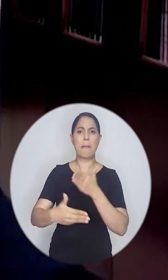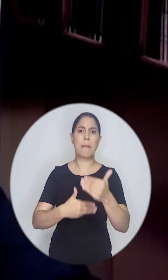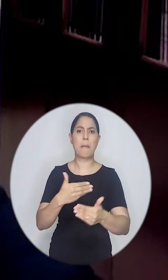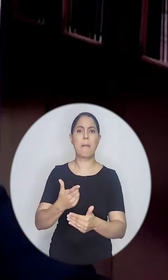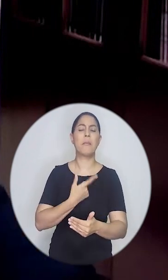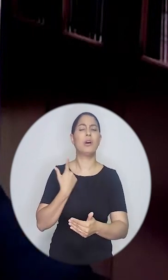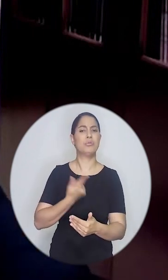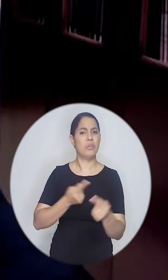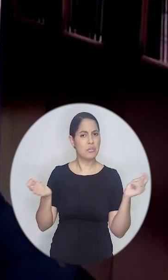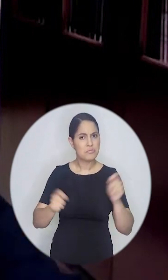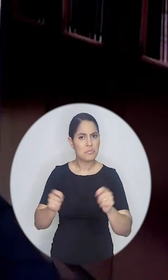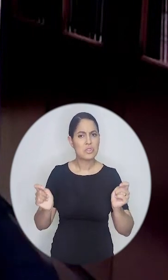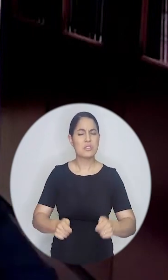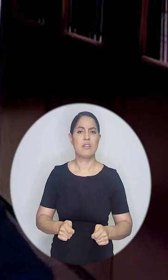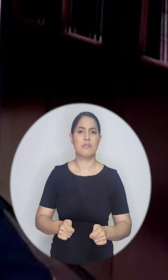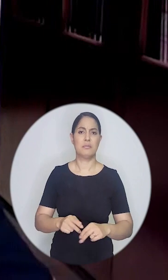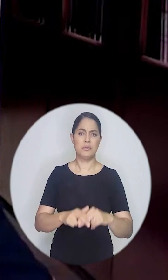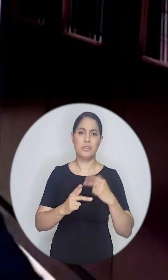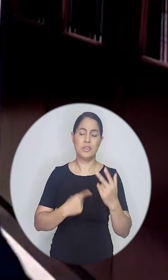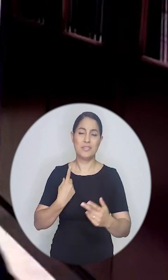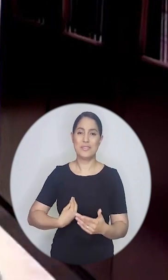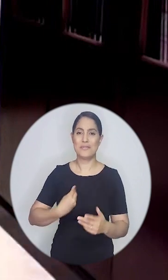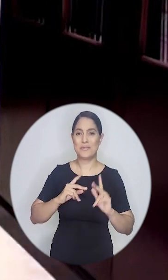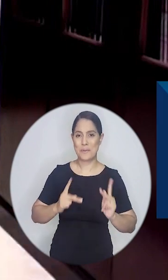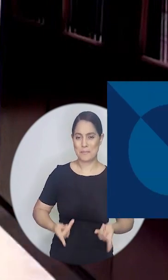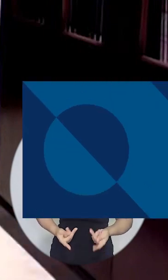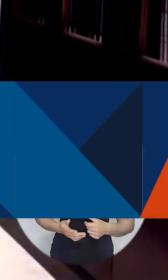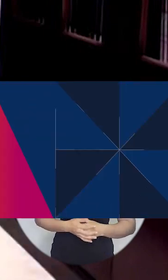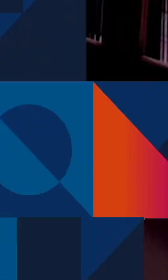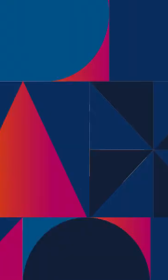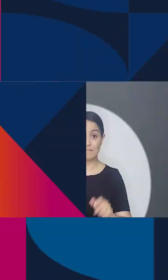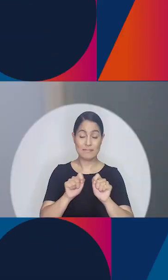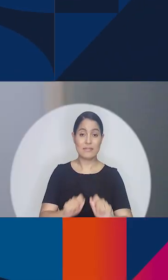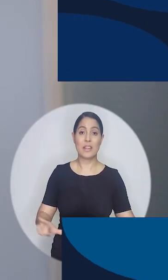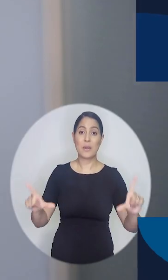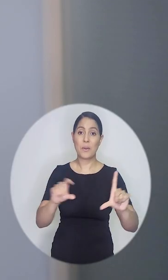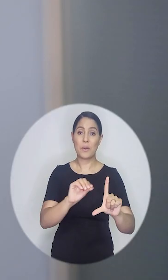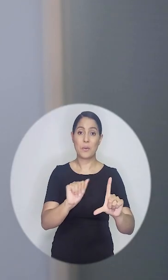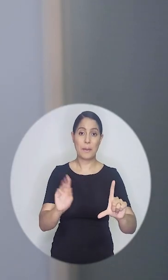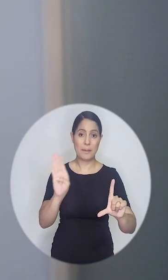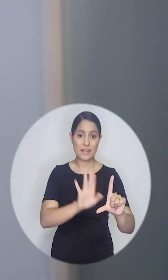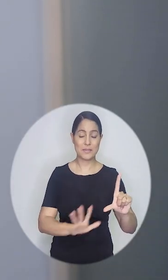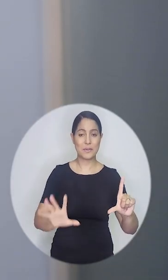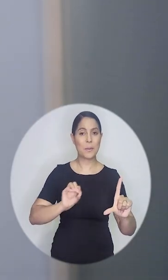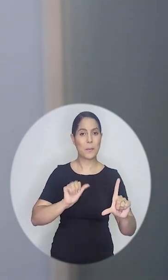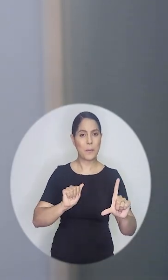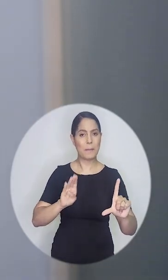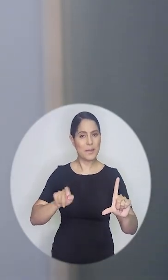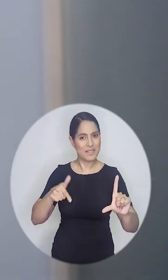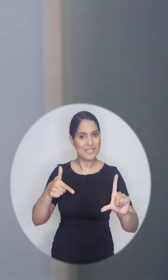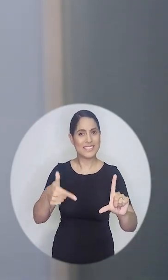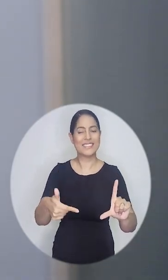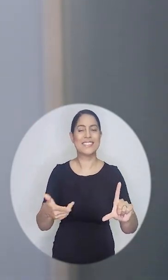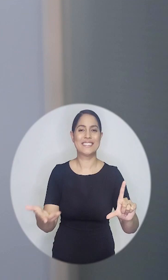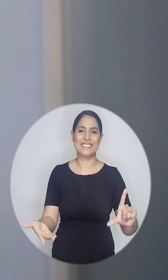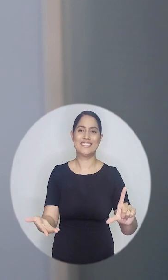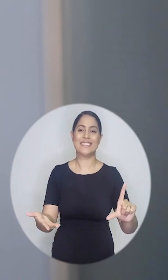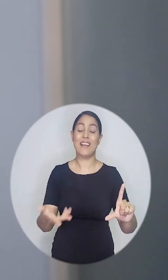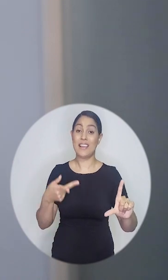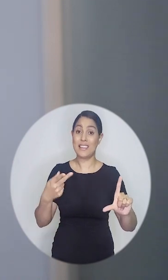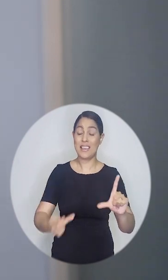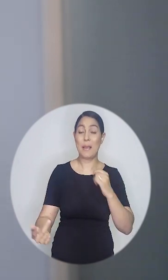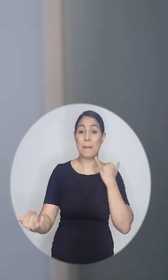para desenvolvermos nossas potencialidades enquanto seres humanos. Este programa é mais uma produção da Ordem